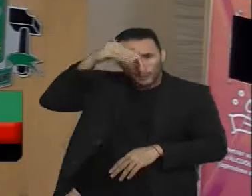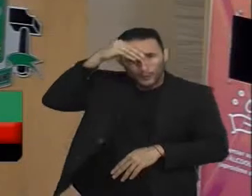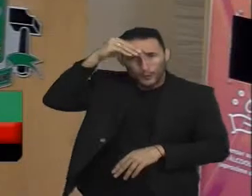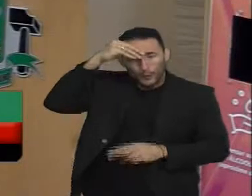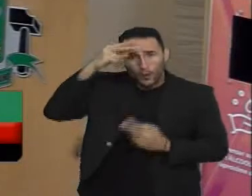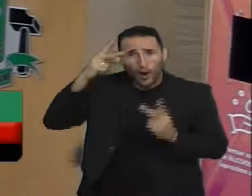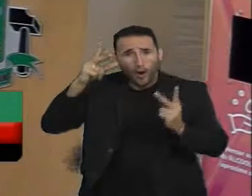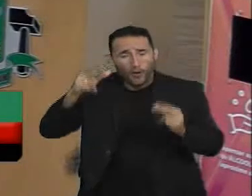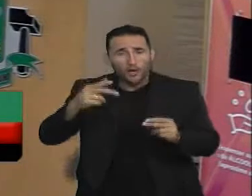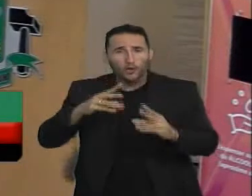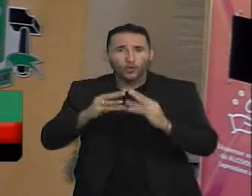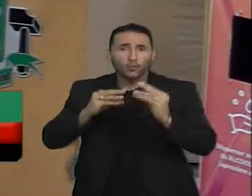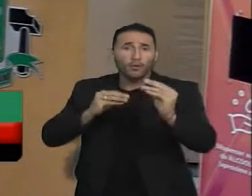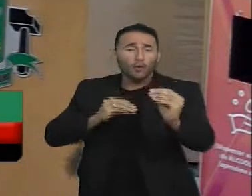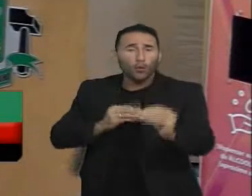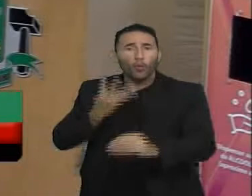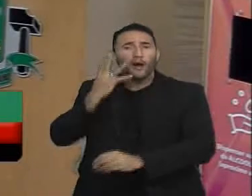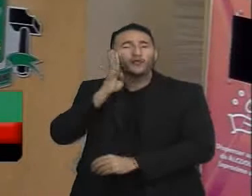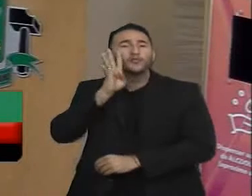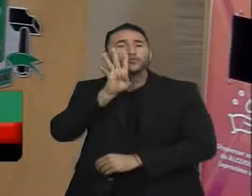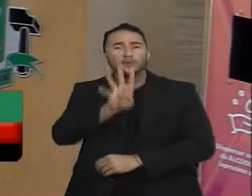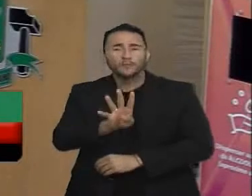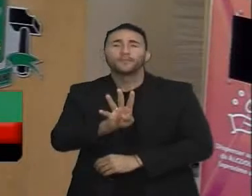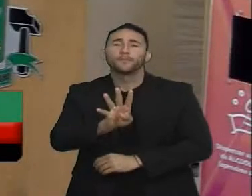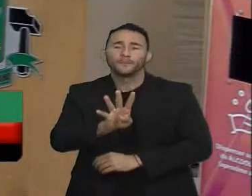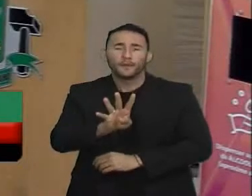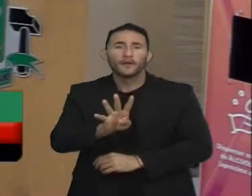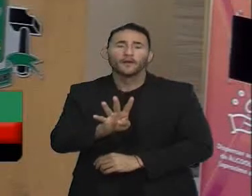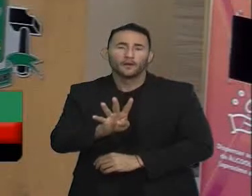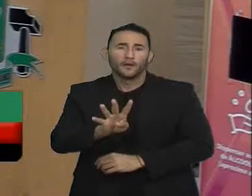Ele ficou desaparecido por 4 dias,